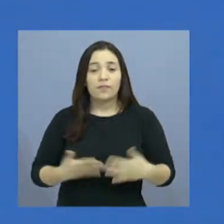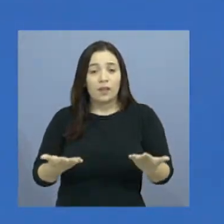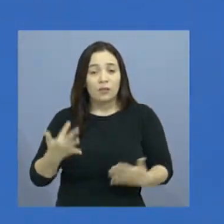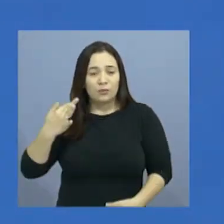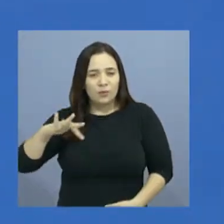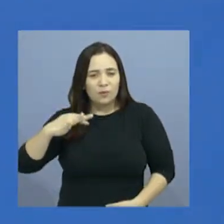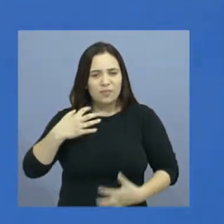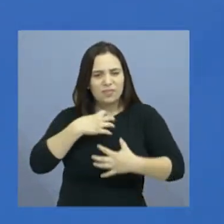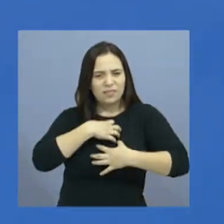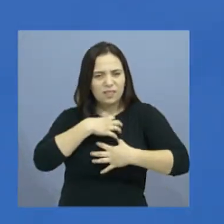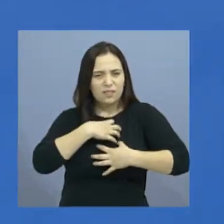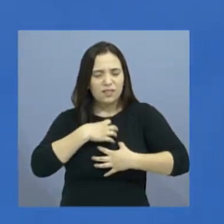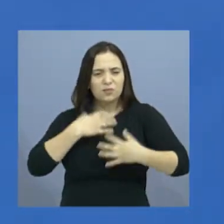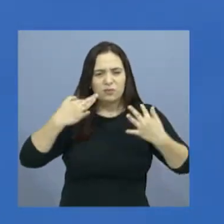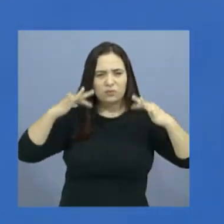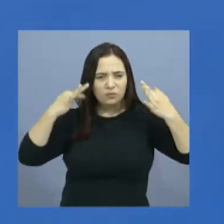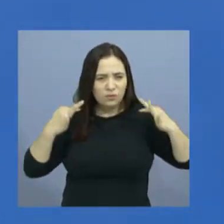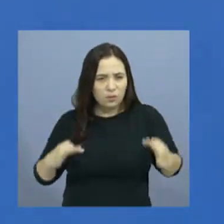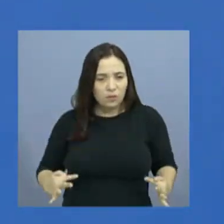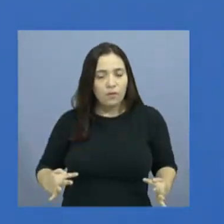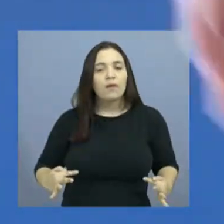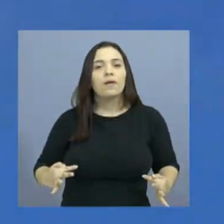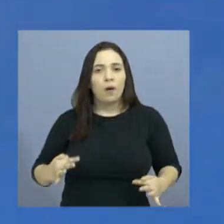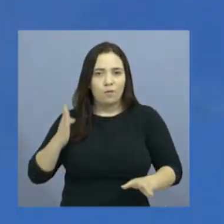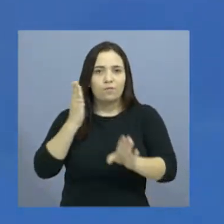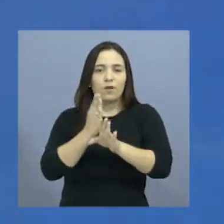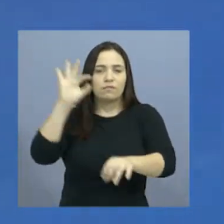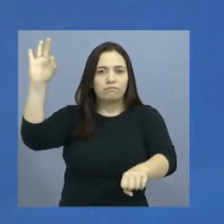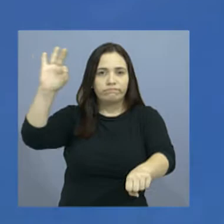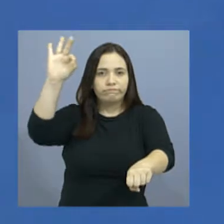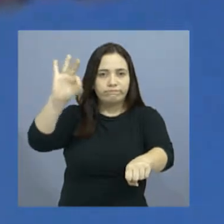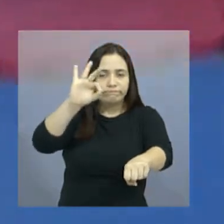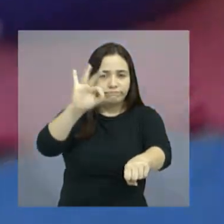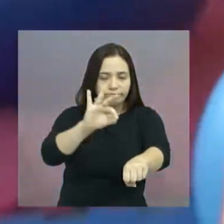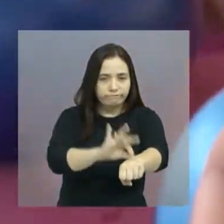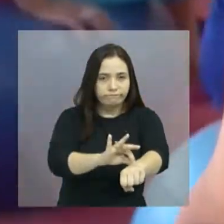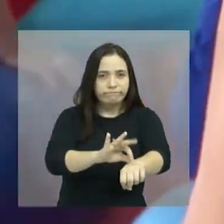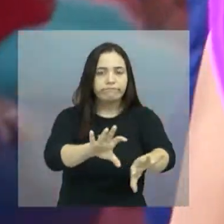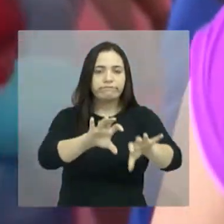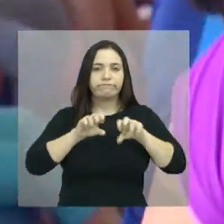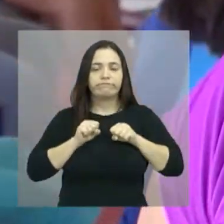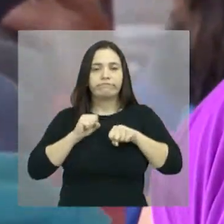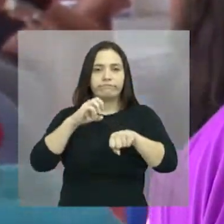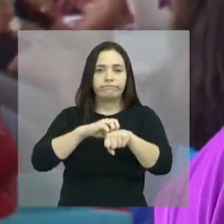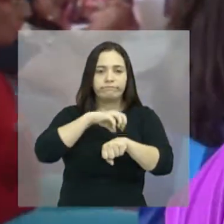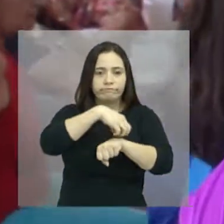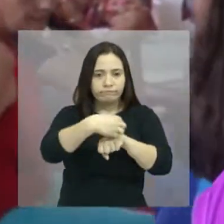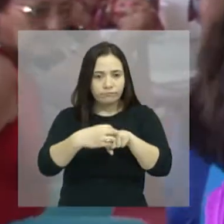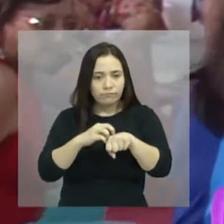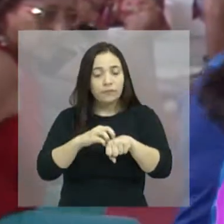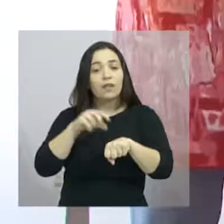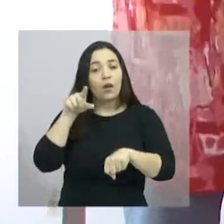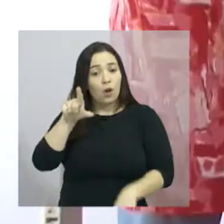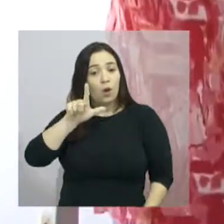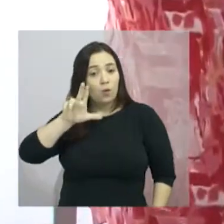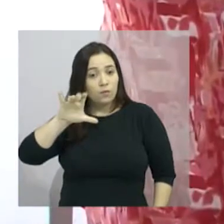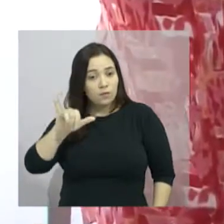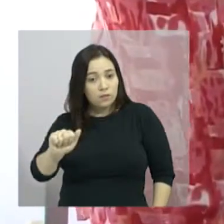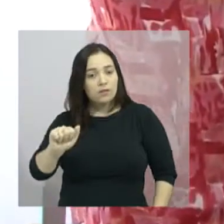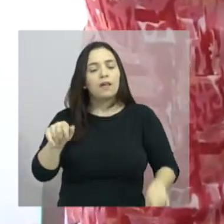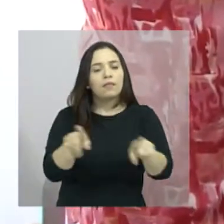aqui, dor acolá. Um mosquito e diversos sintomas para a febre chikungunya. A dona Lúcia e a